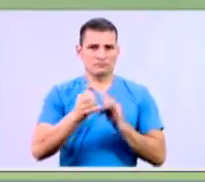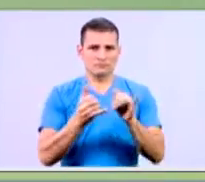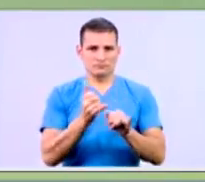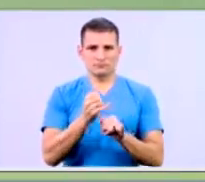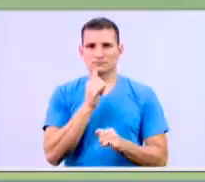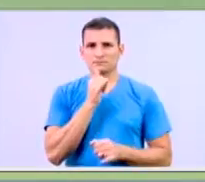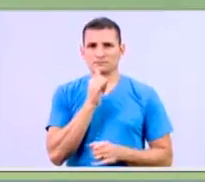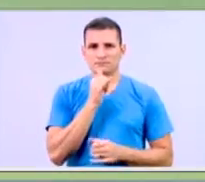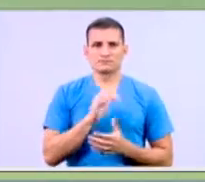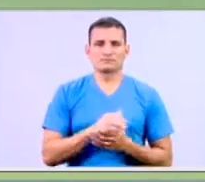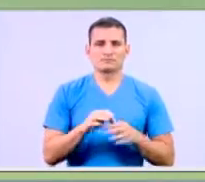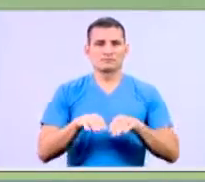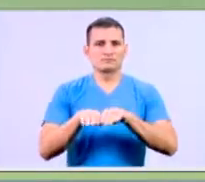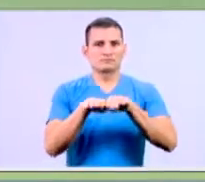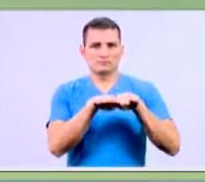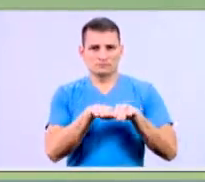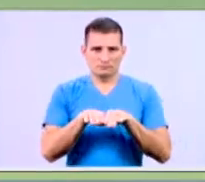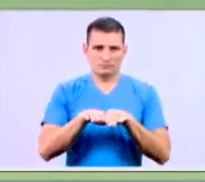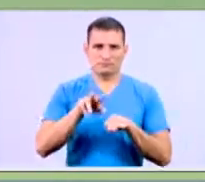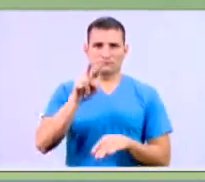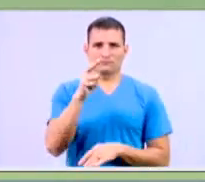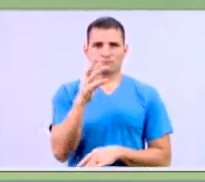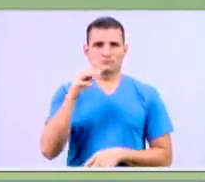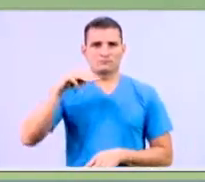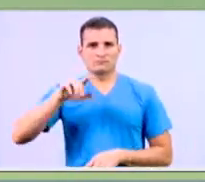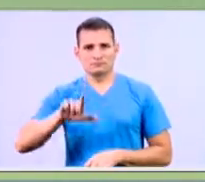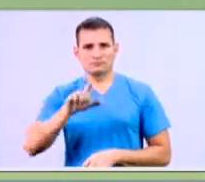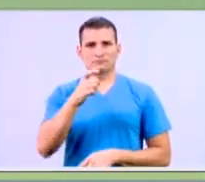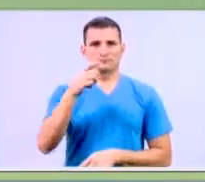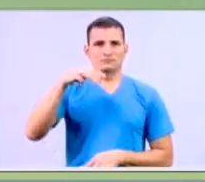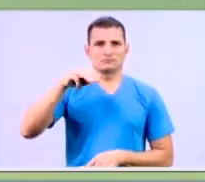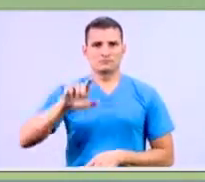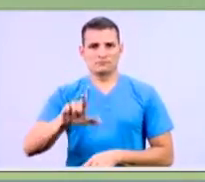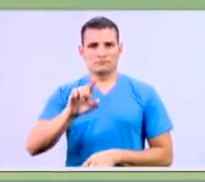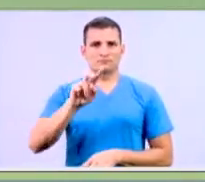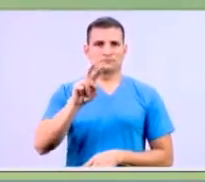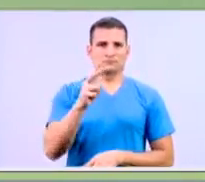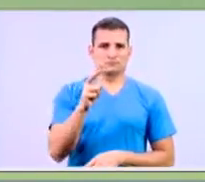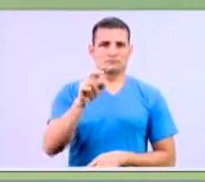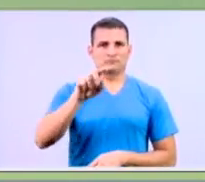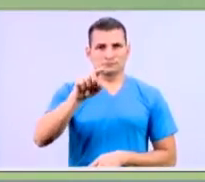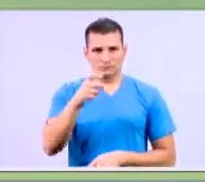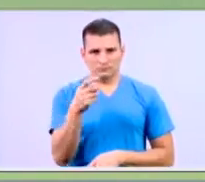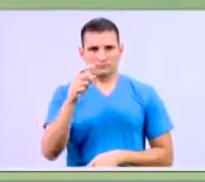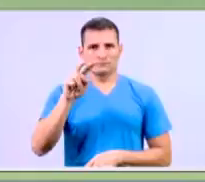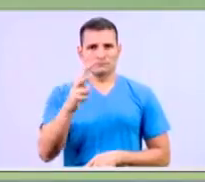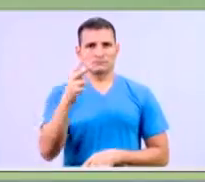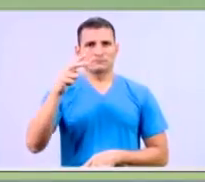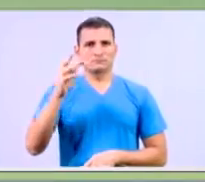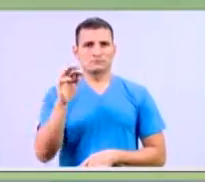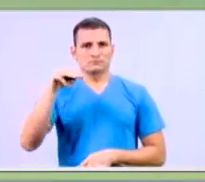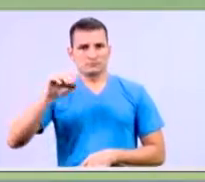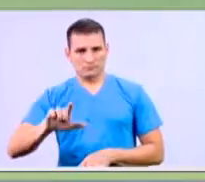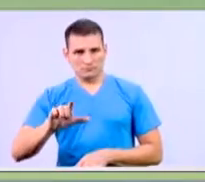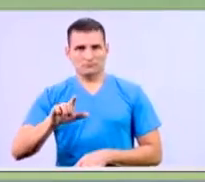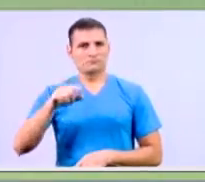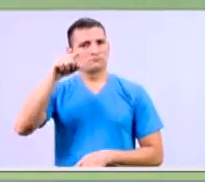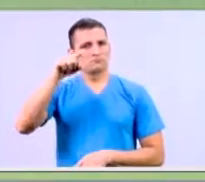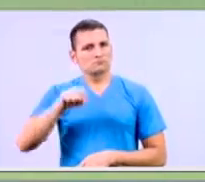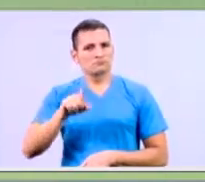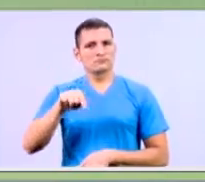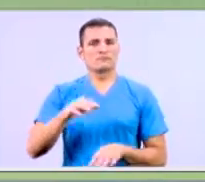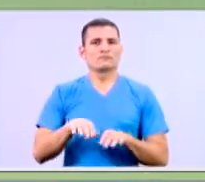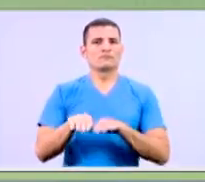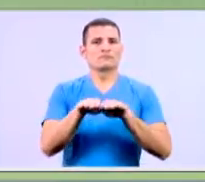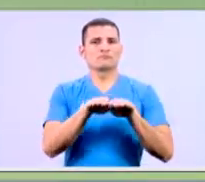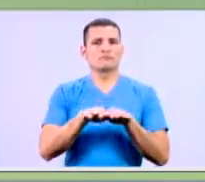Por exemplo, os padrões HTML, XML e XHTML são padrões aí, né, professor, que